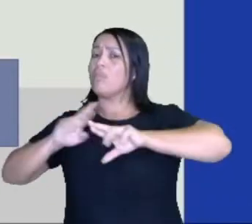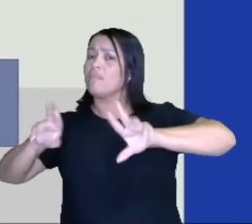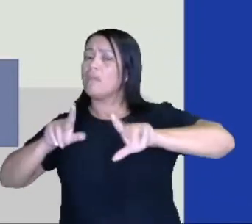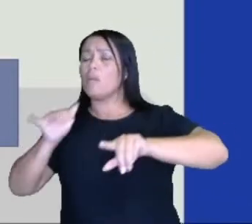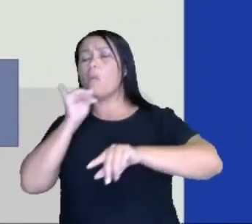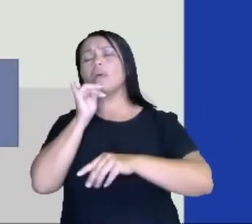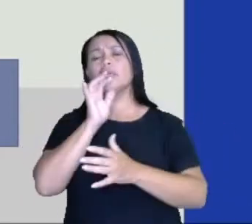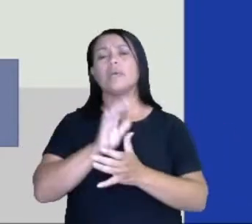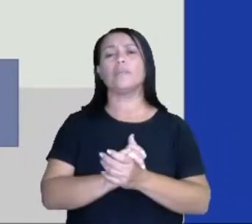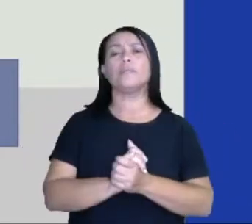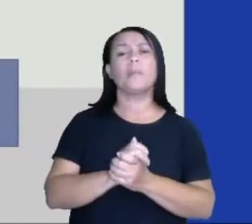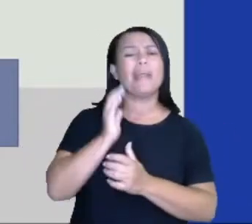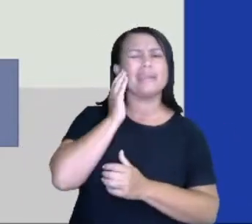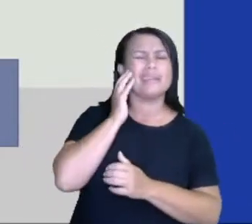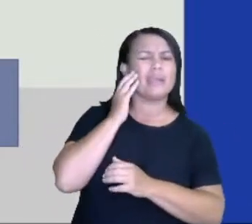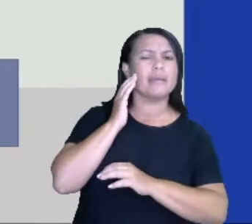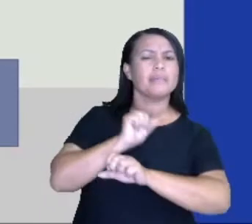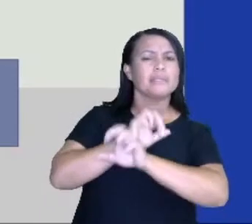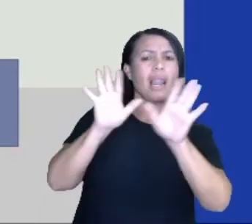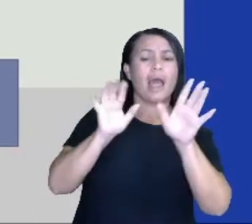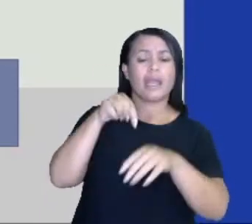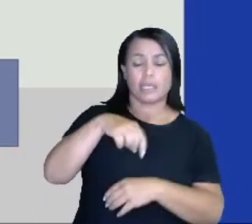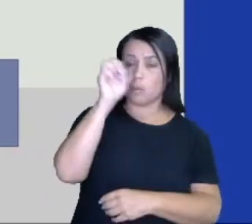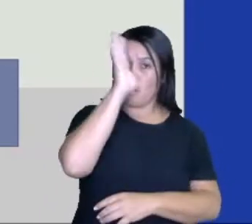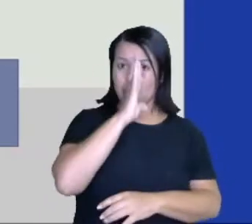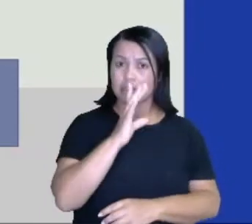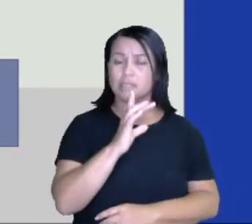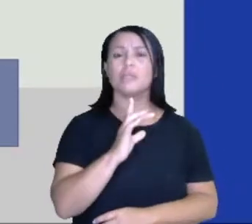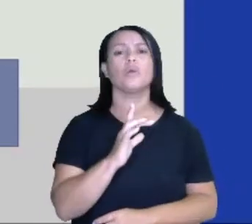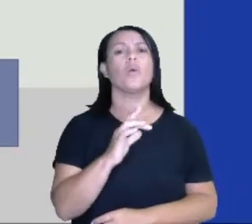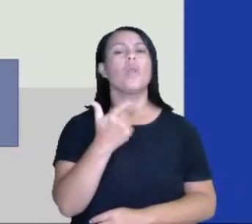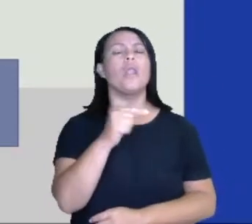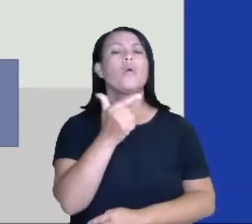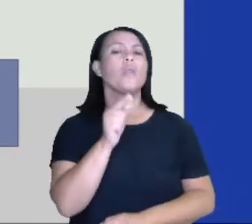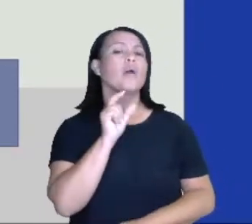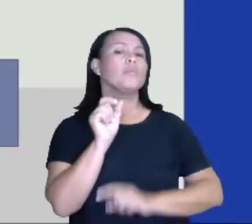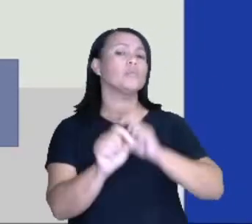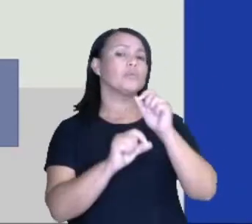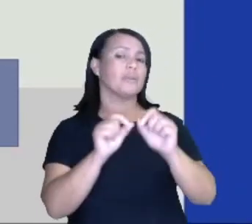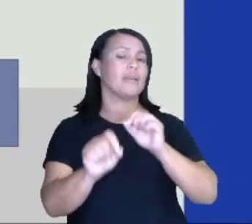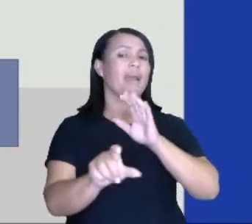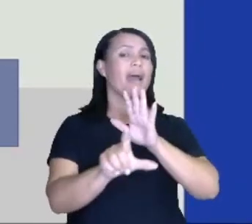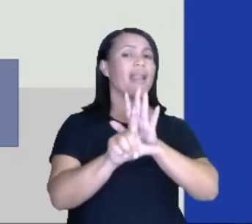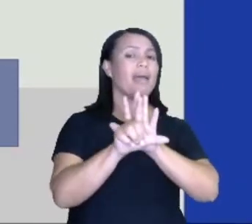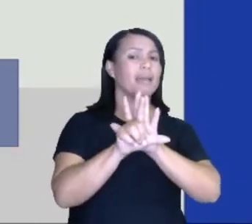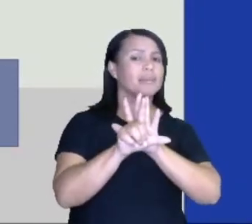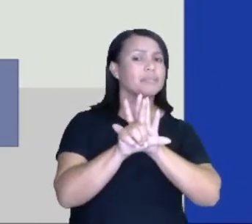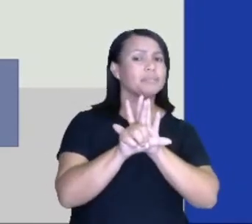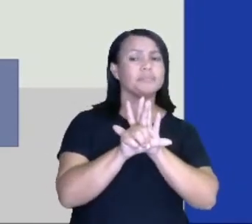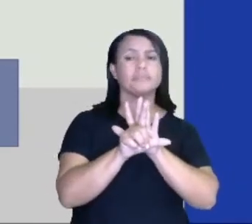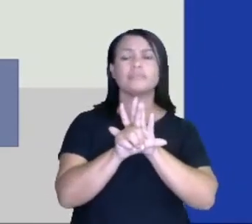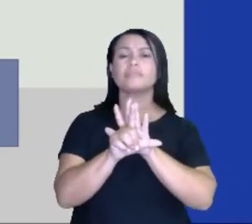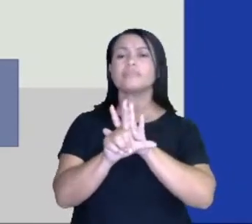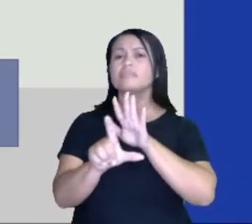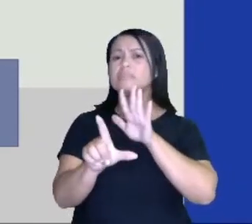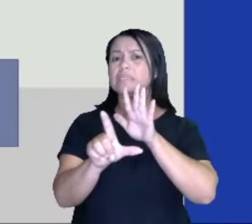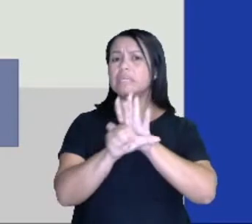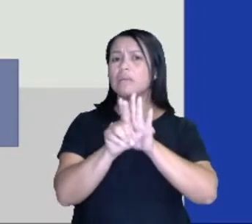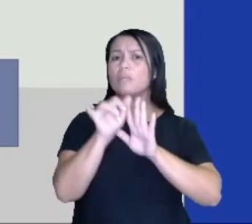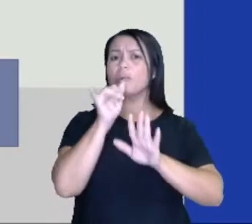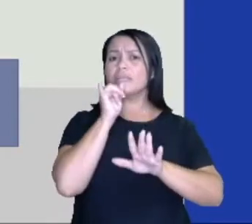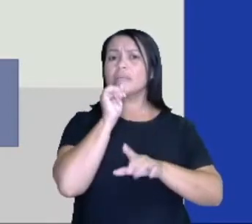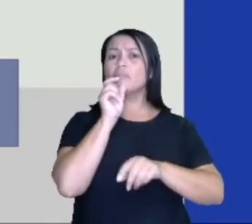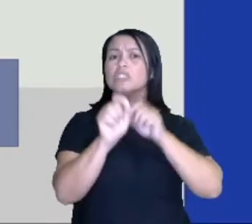Vamos dar um exemplo para a gente entender. No Brasil, a gente não tem a lei de pena de